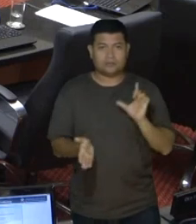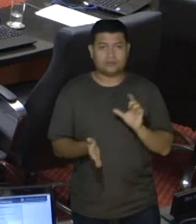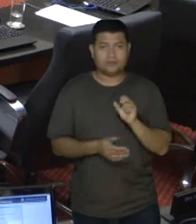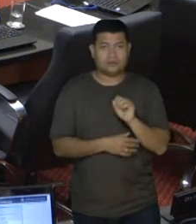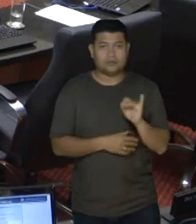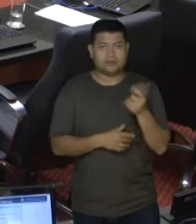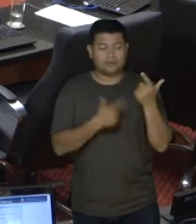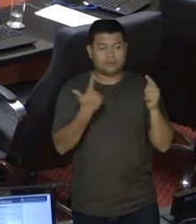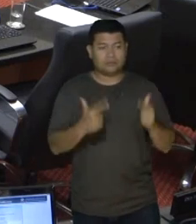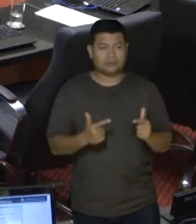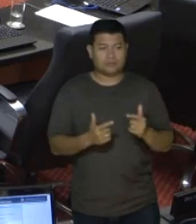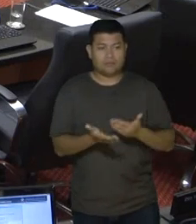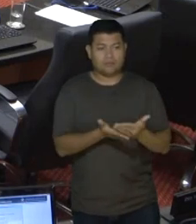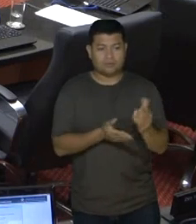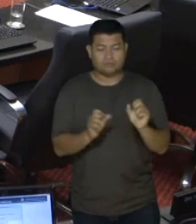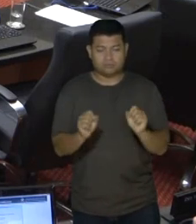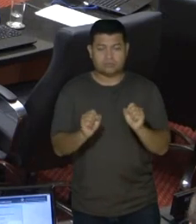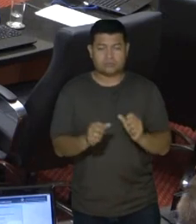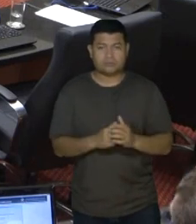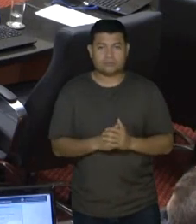oradores. Presidente,